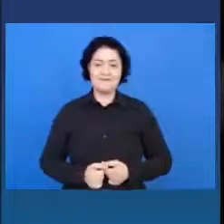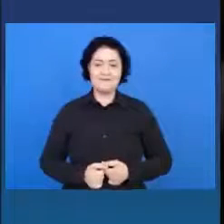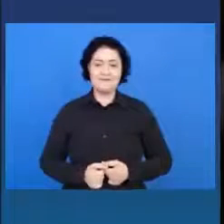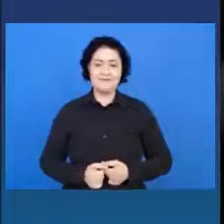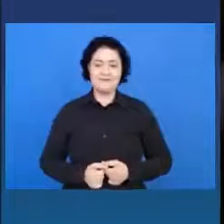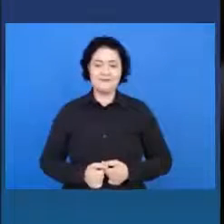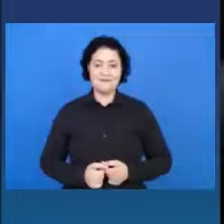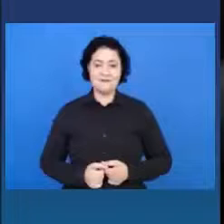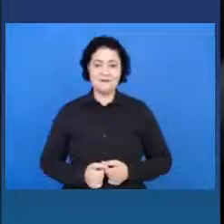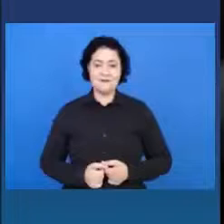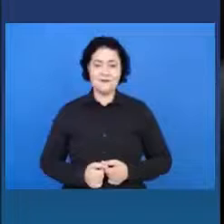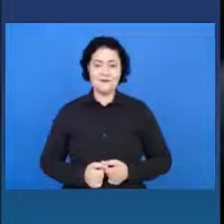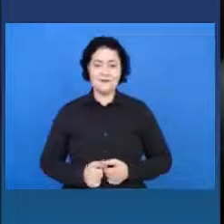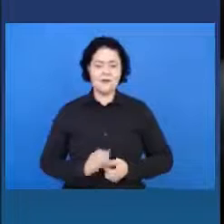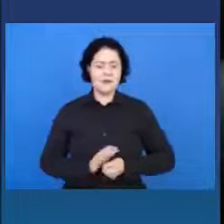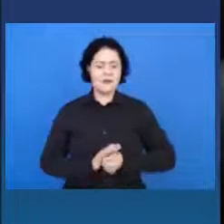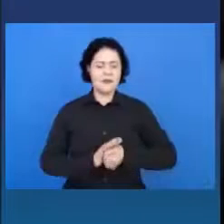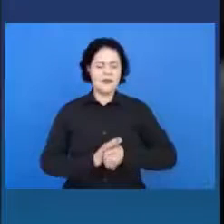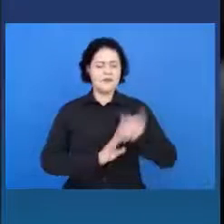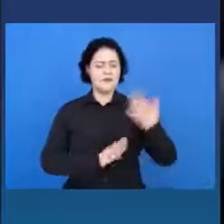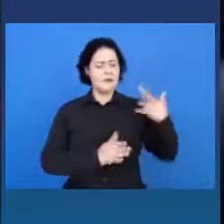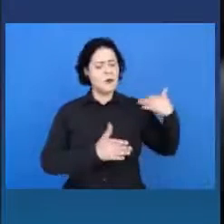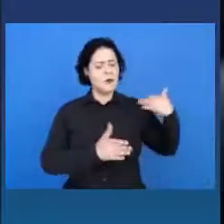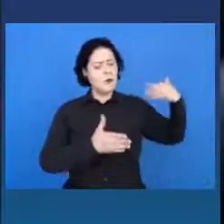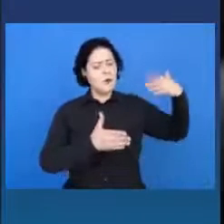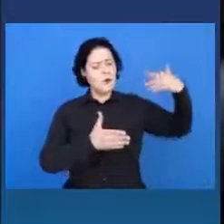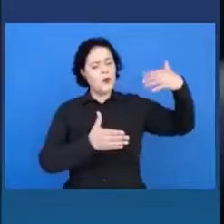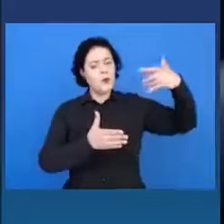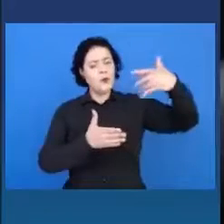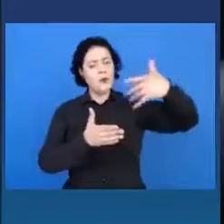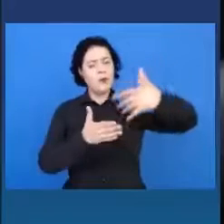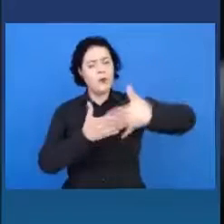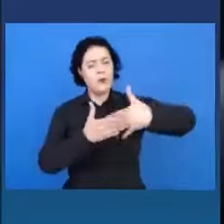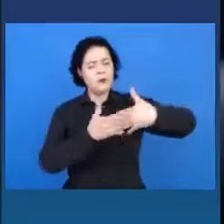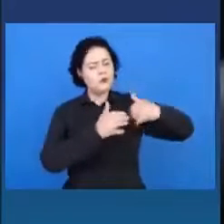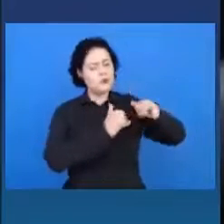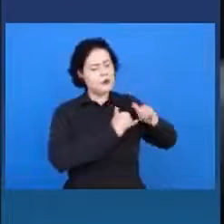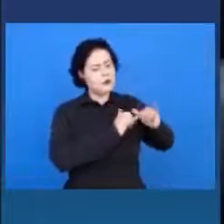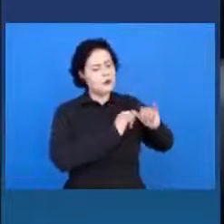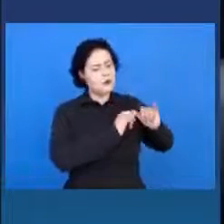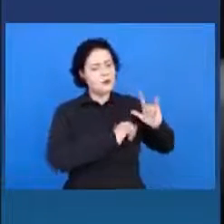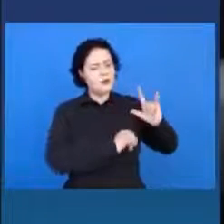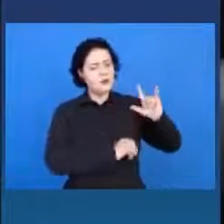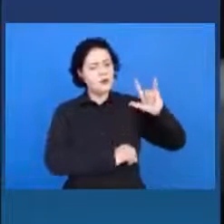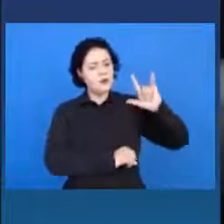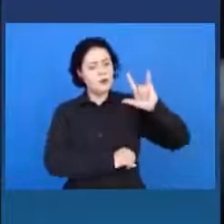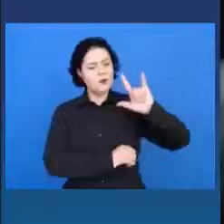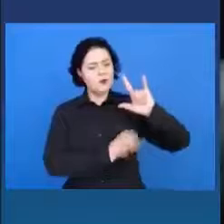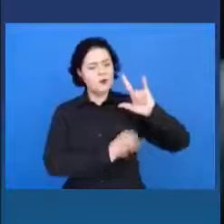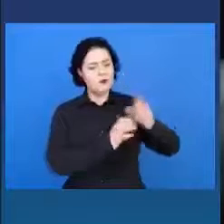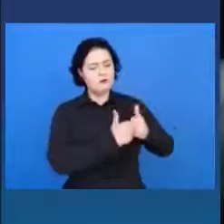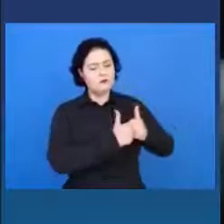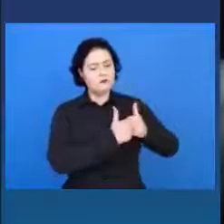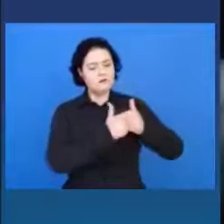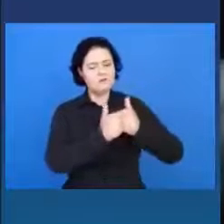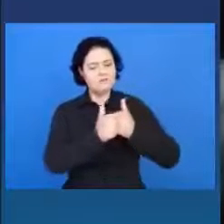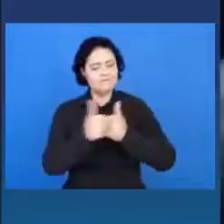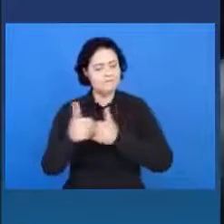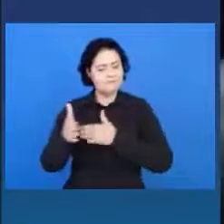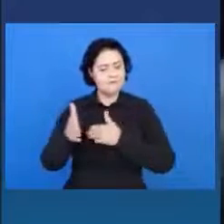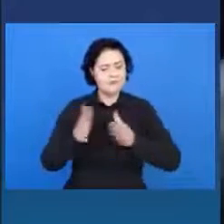ao longo dos milênios esse divino amor nos segue acompanhe Nossa